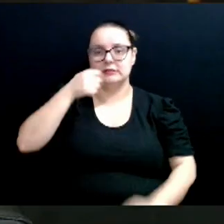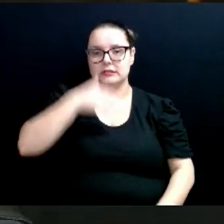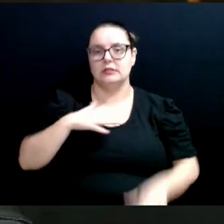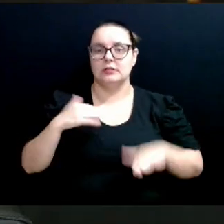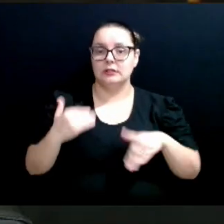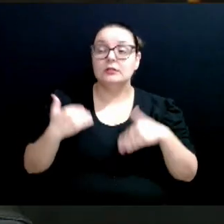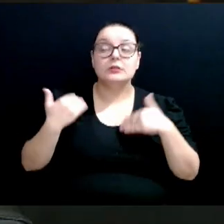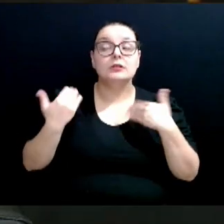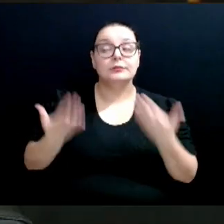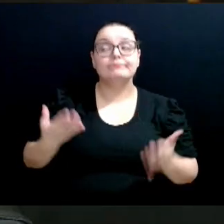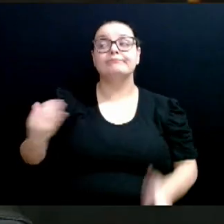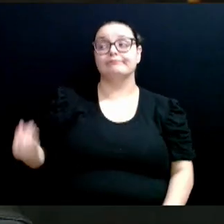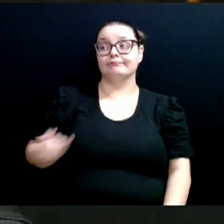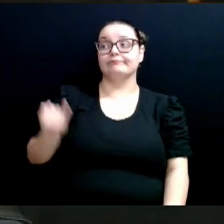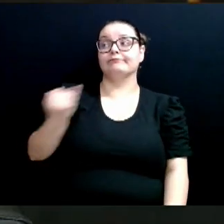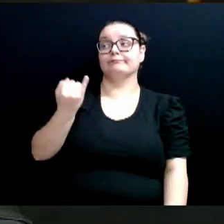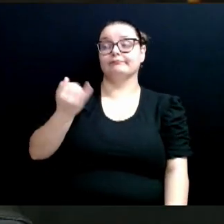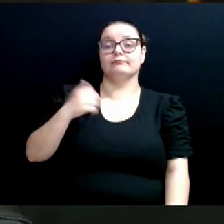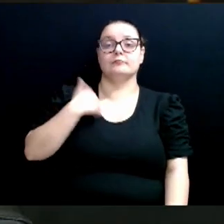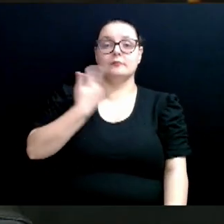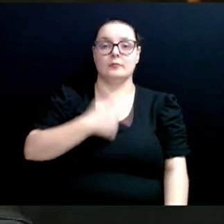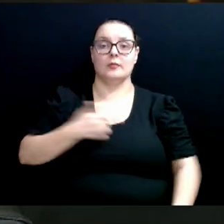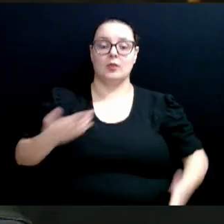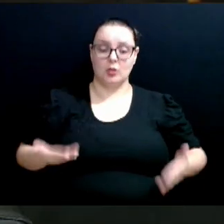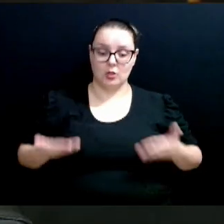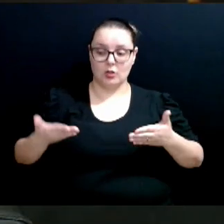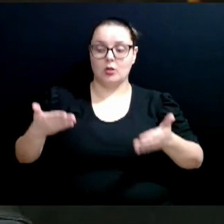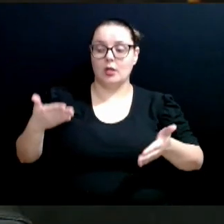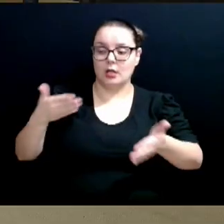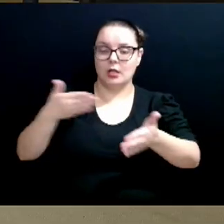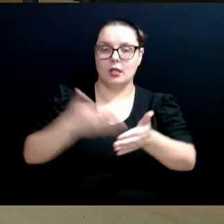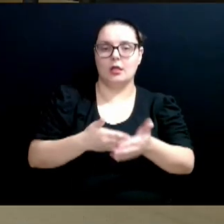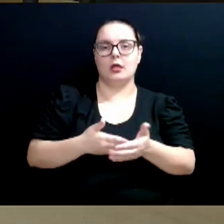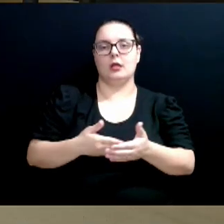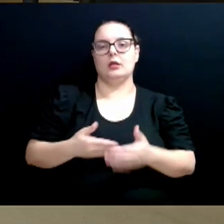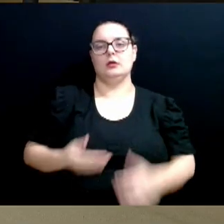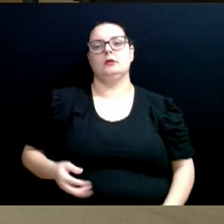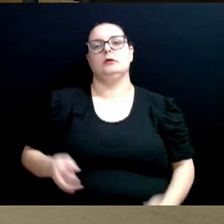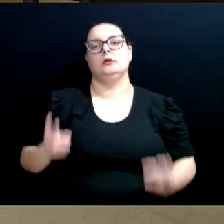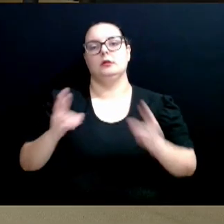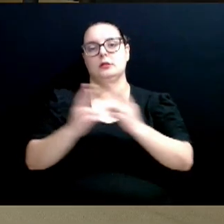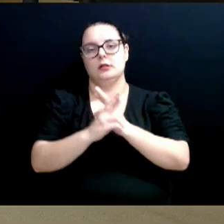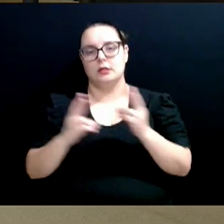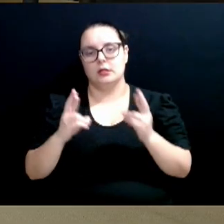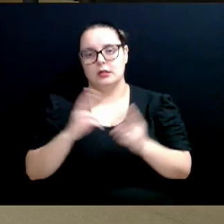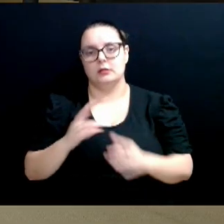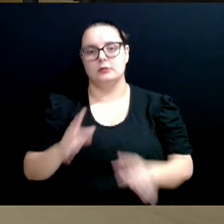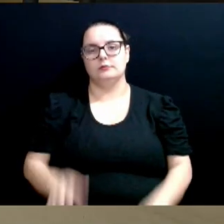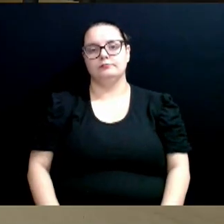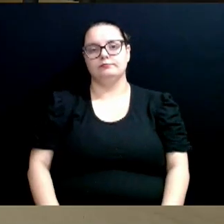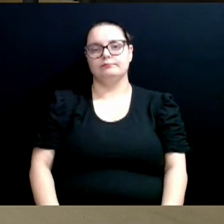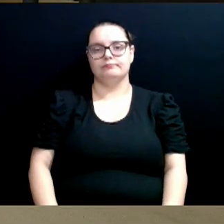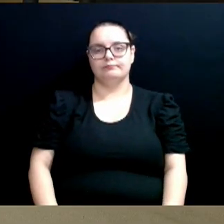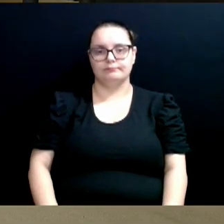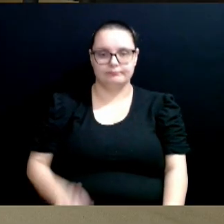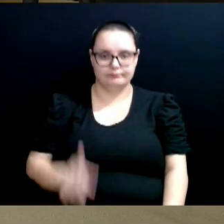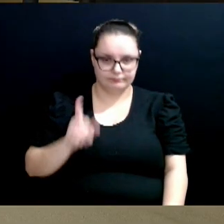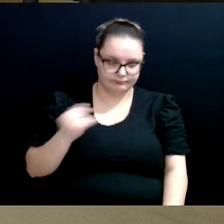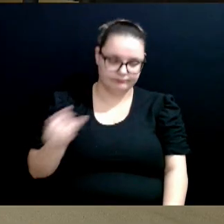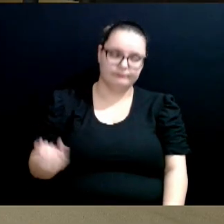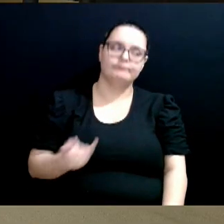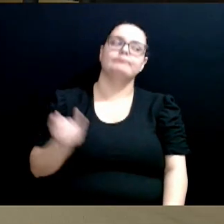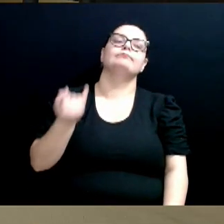importância da gente colocar limite dentro da relação? É fundamental que a gente coloque